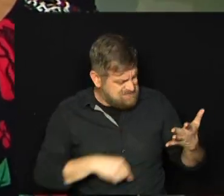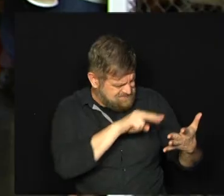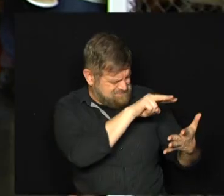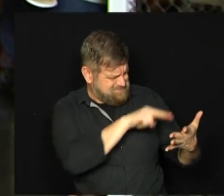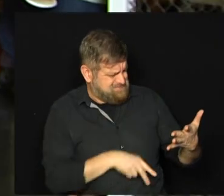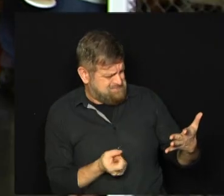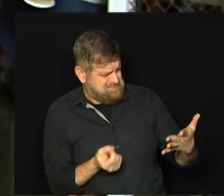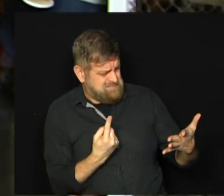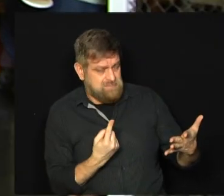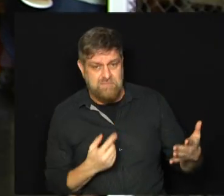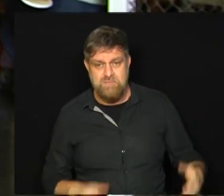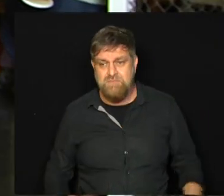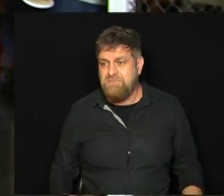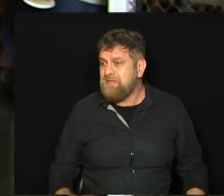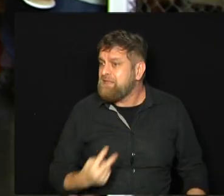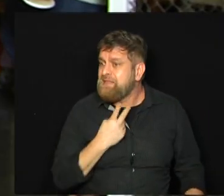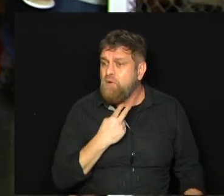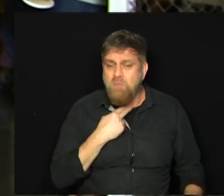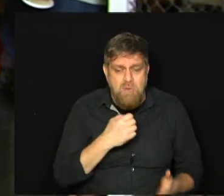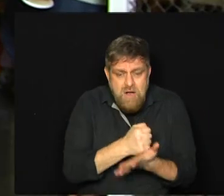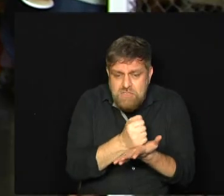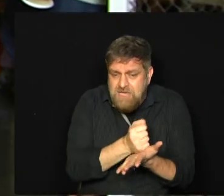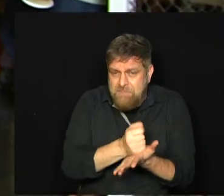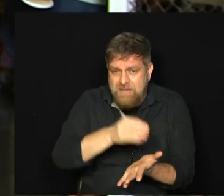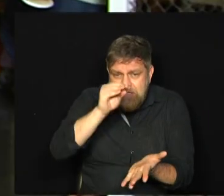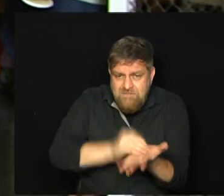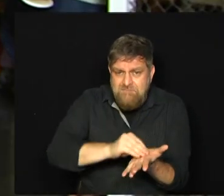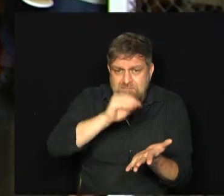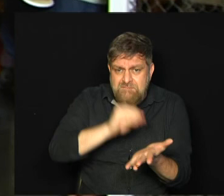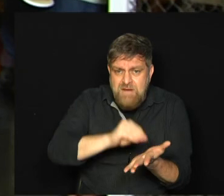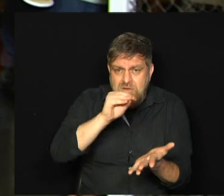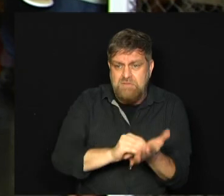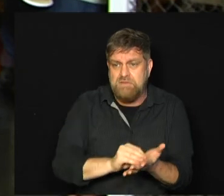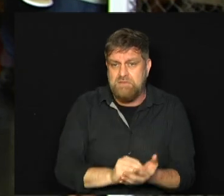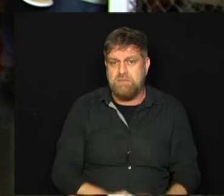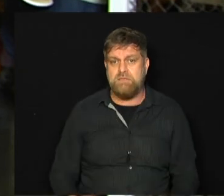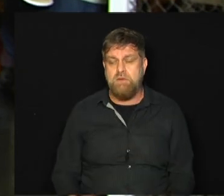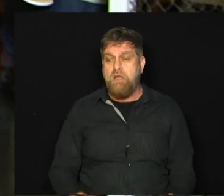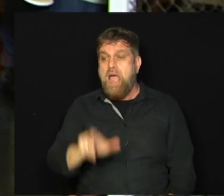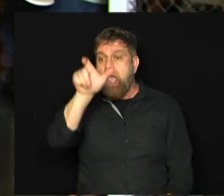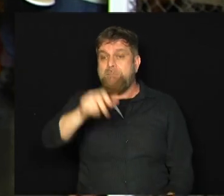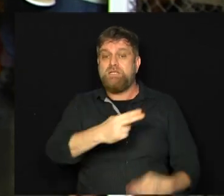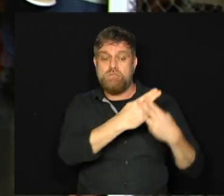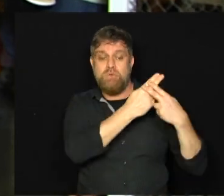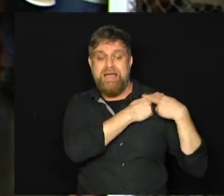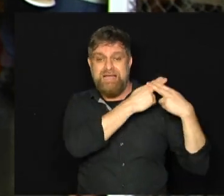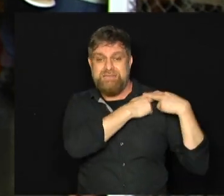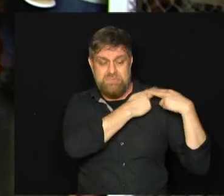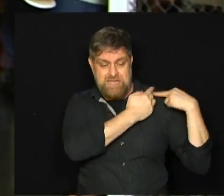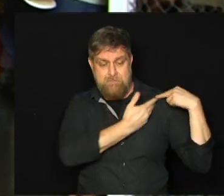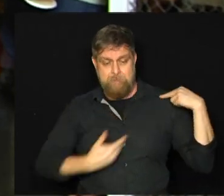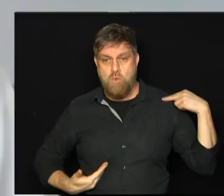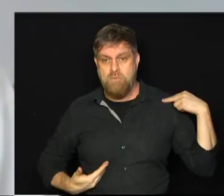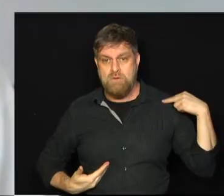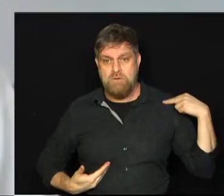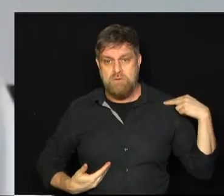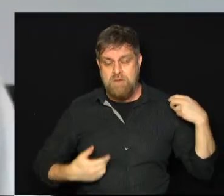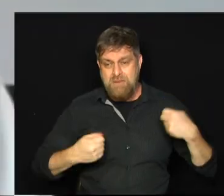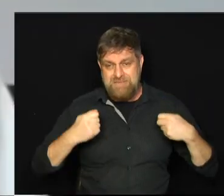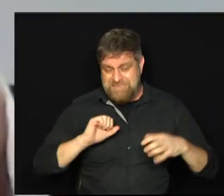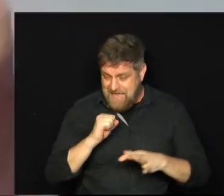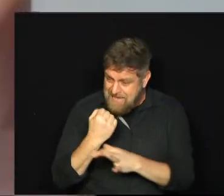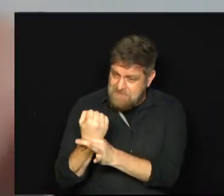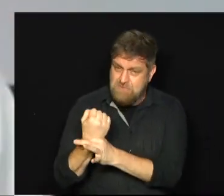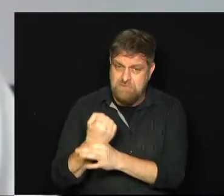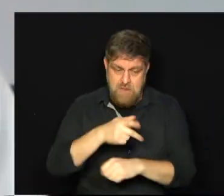falta produto, não pode. Então, o que tem que fazer pessoas da gestão pública? Garantir que no